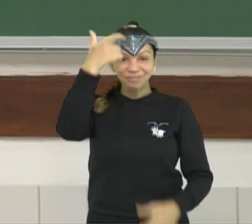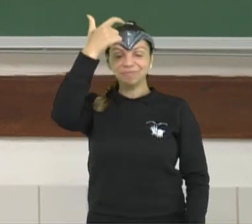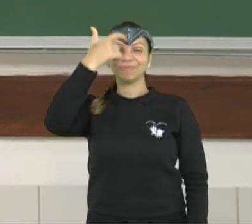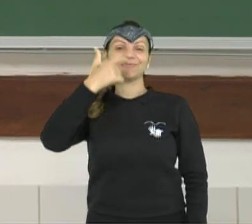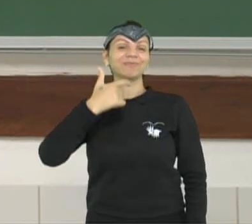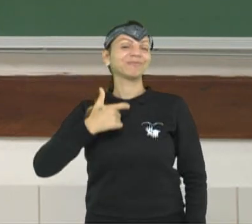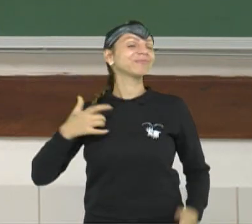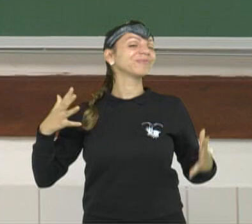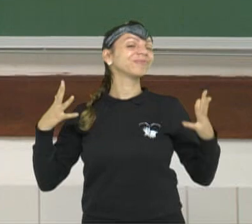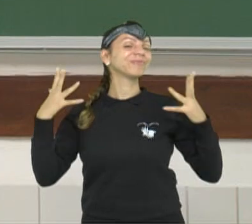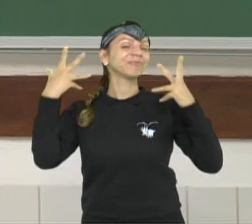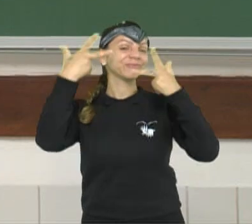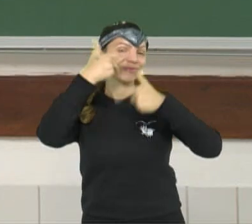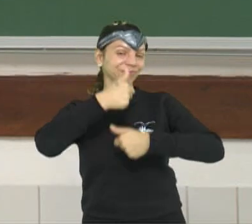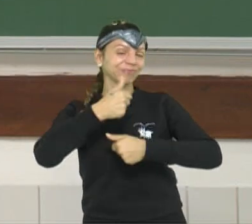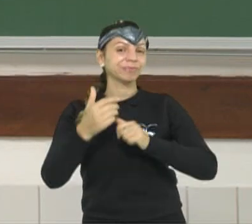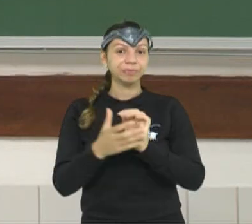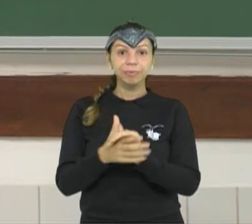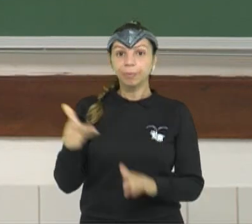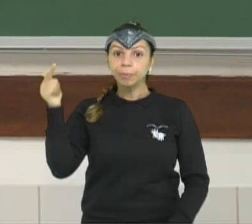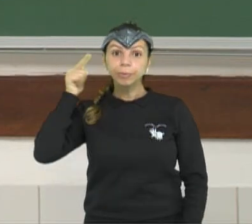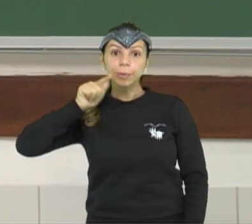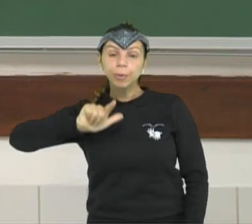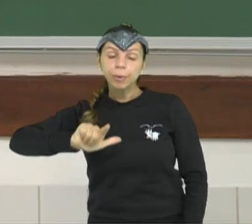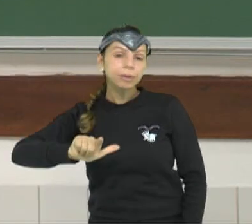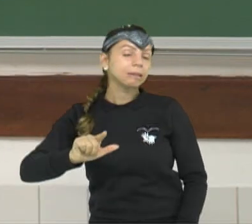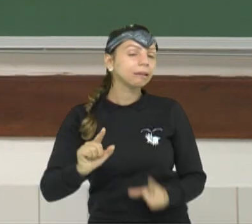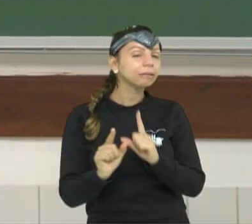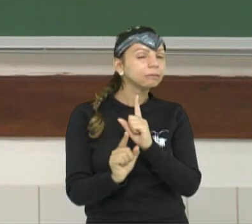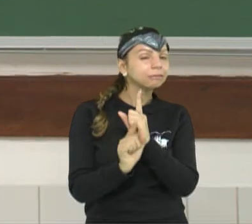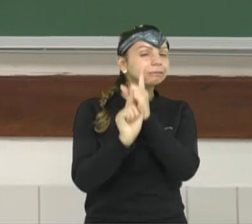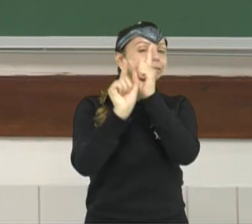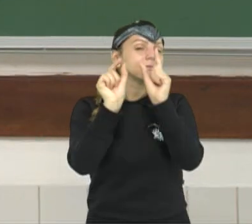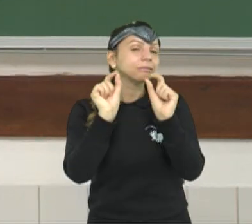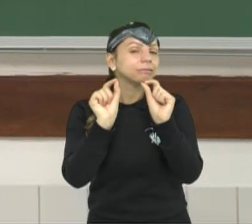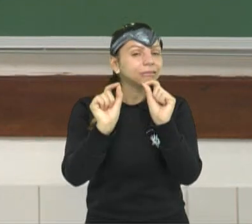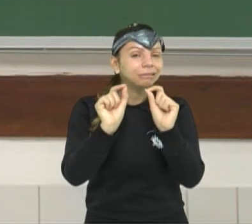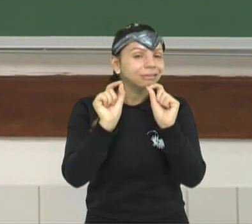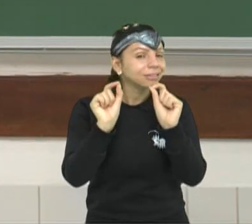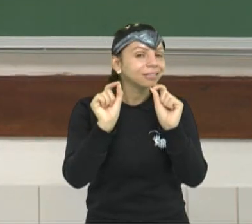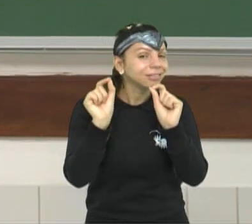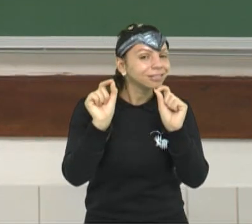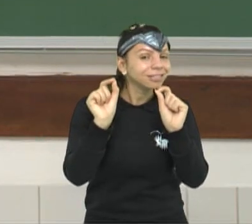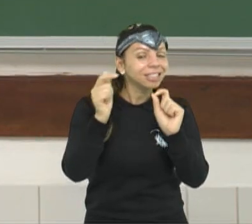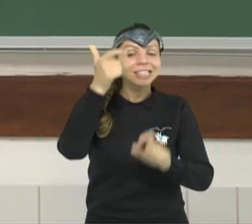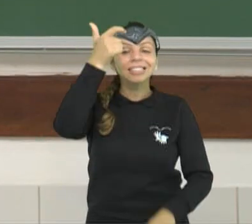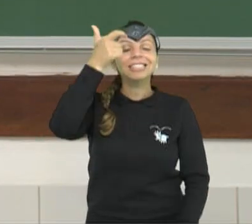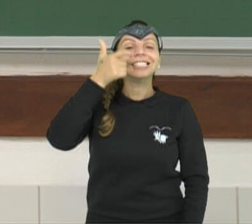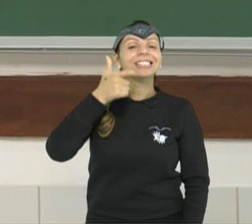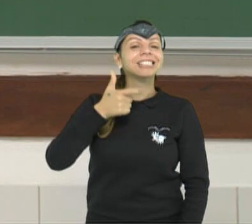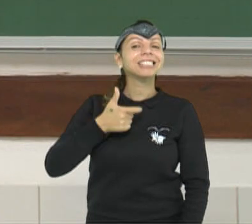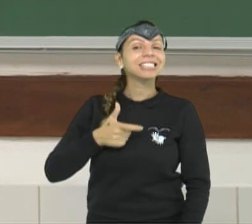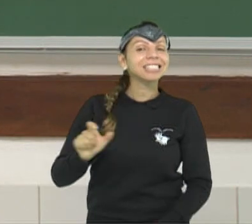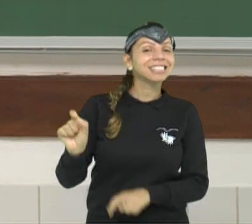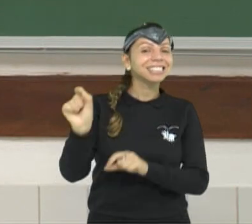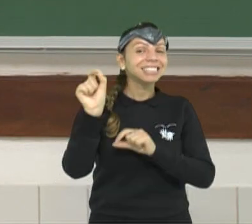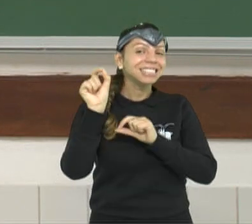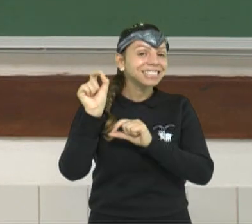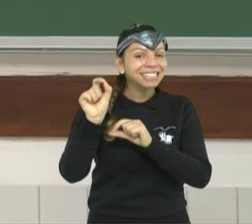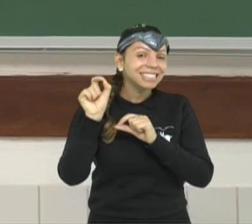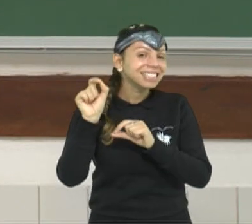estamos lindas. Vocês conseguem descobrir qual personagem nós